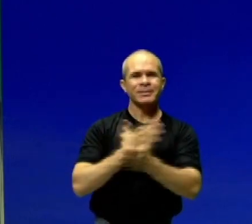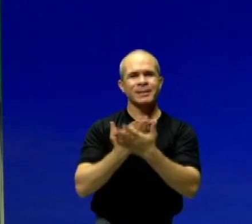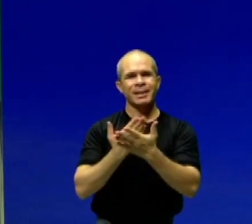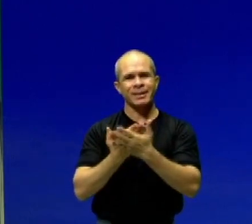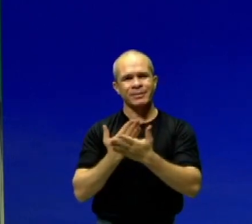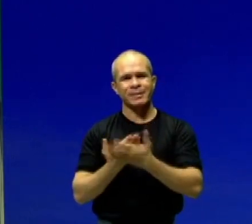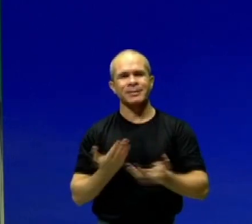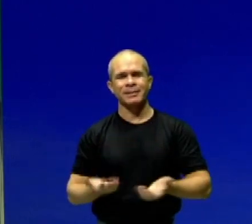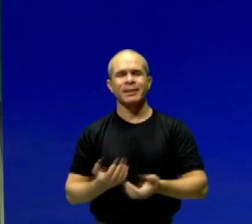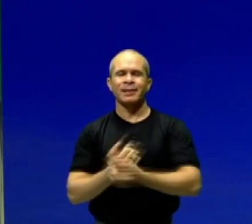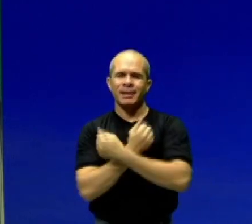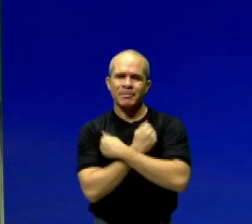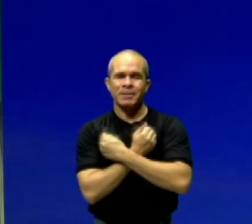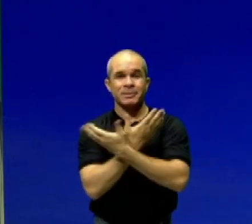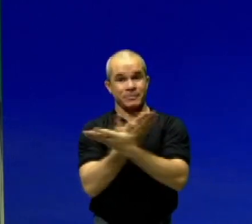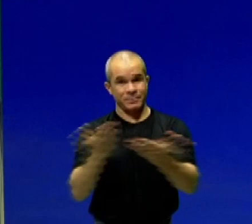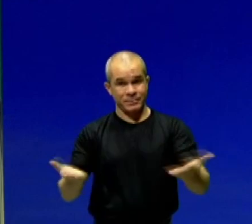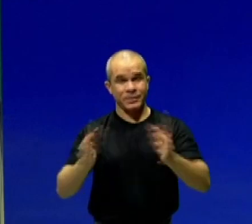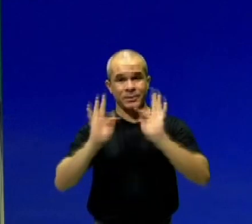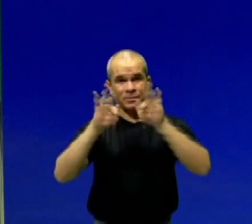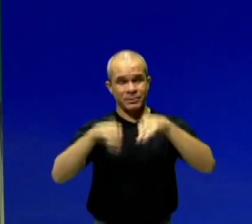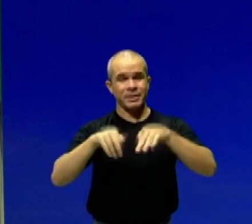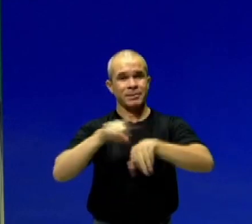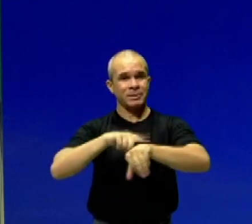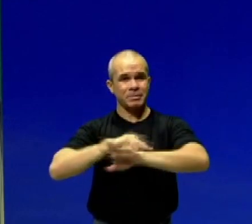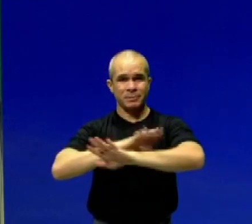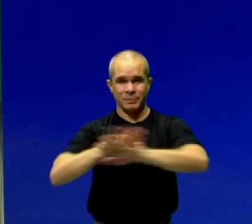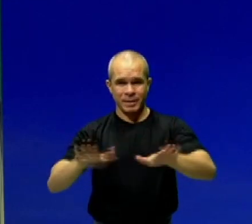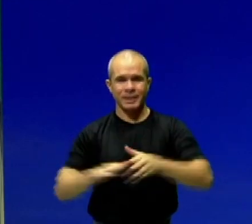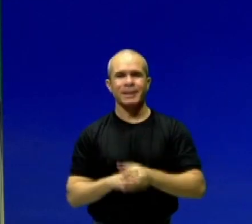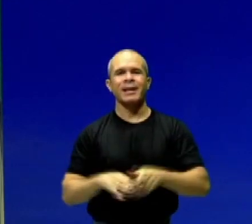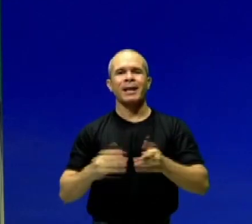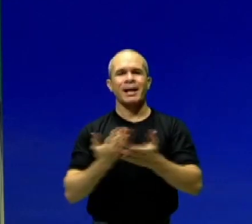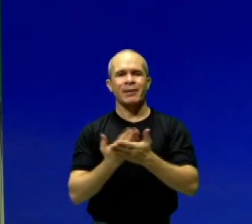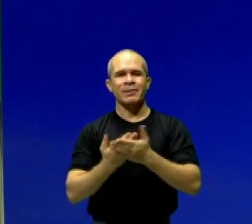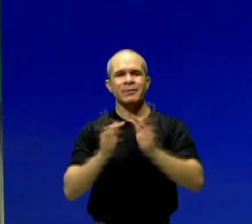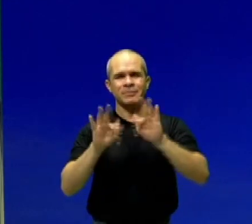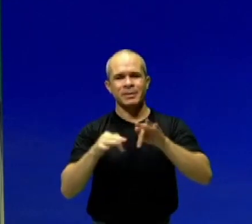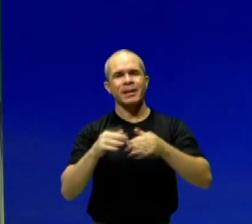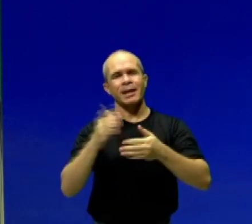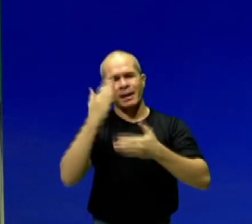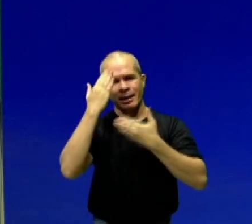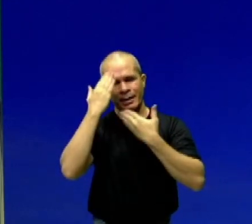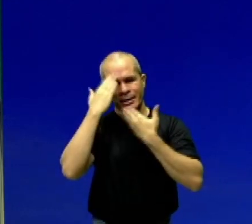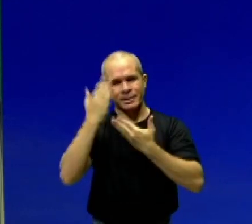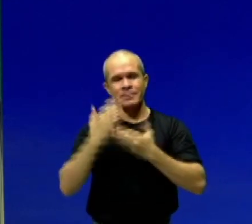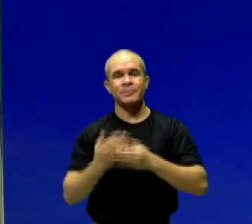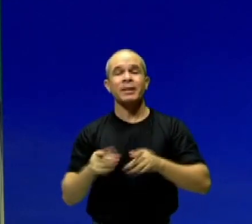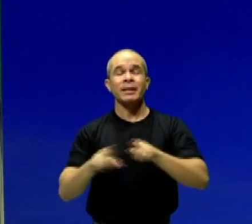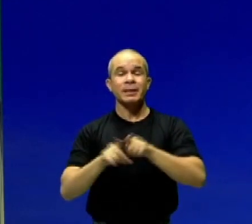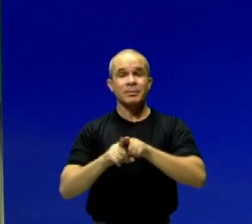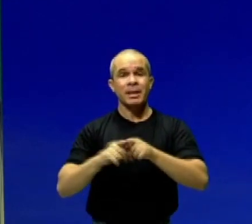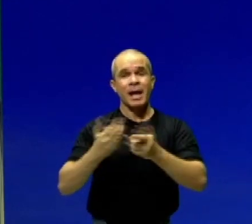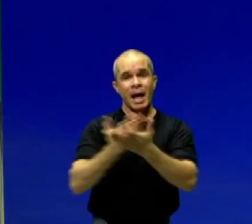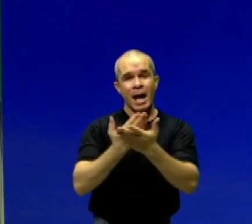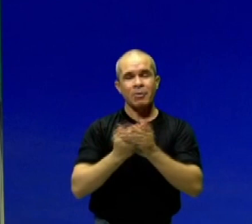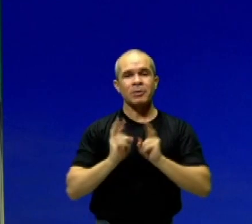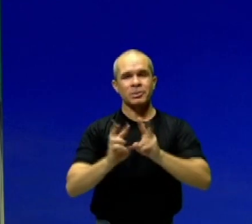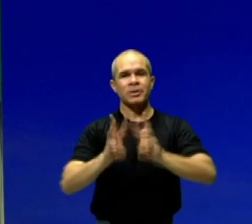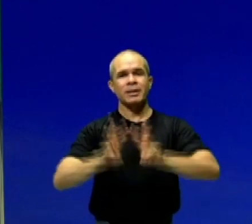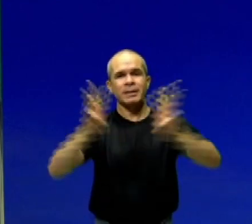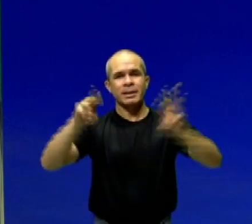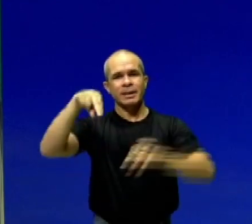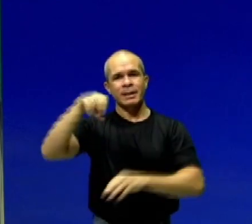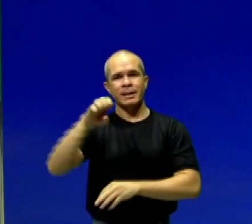over, unfortunately. Então, o tempo acabou e a nossa aula também. Lembre-se de que essa aula ficará disponível no portal